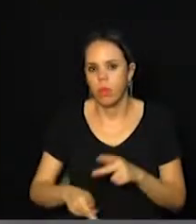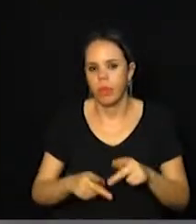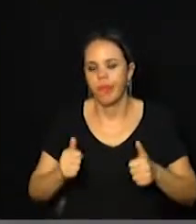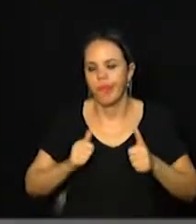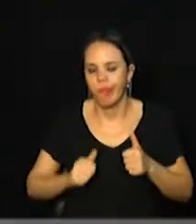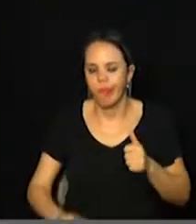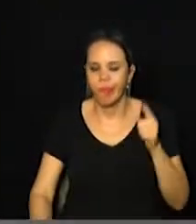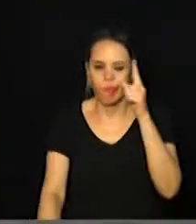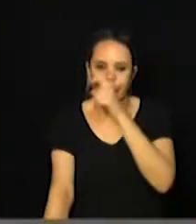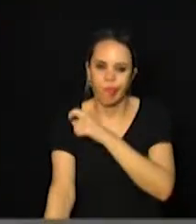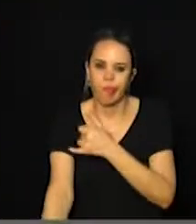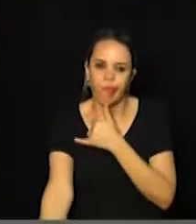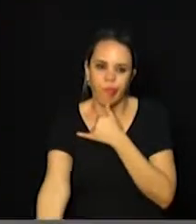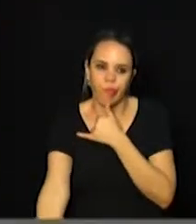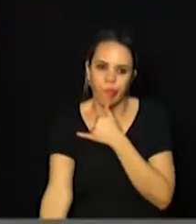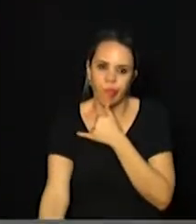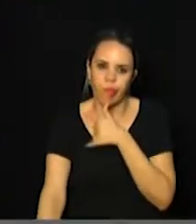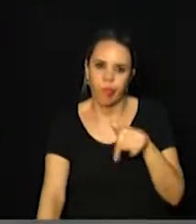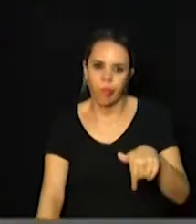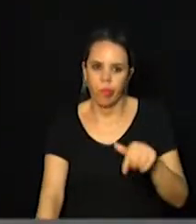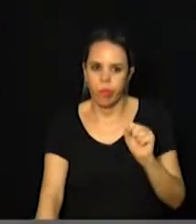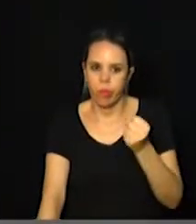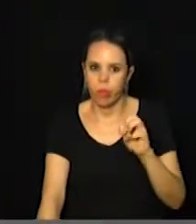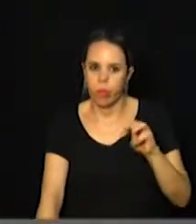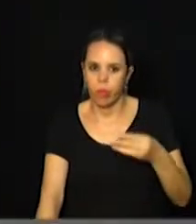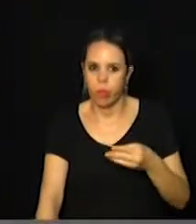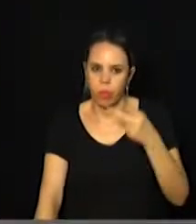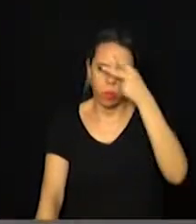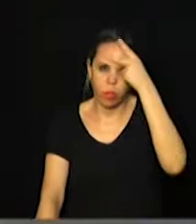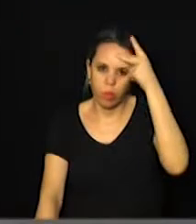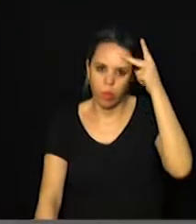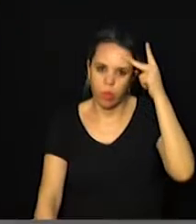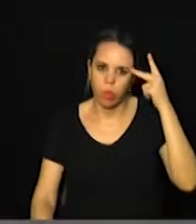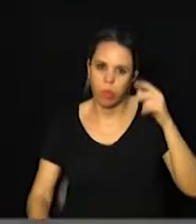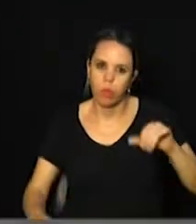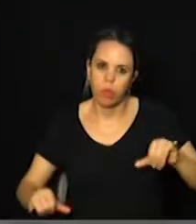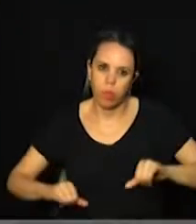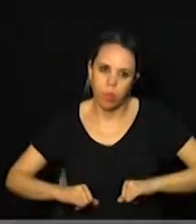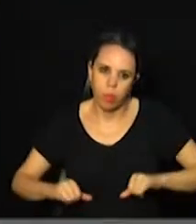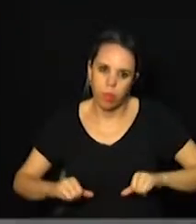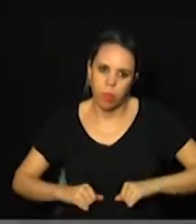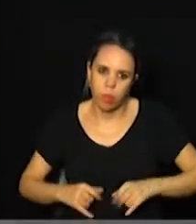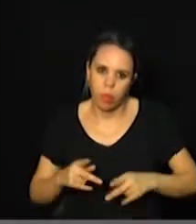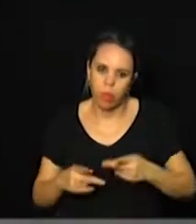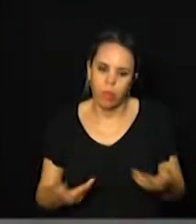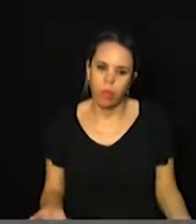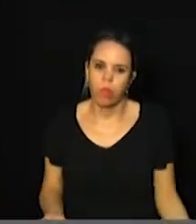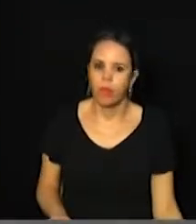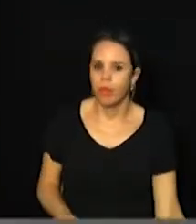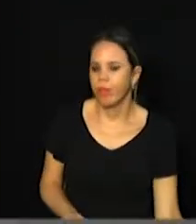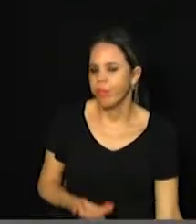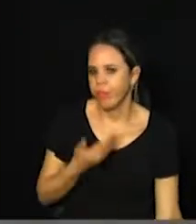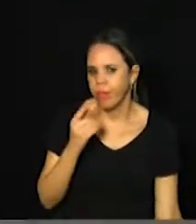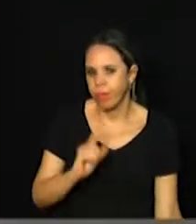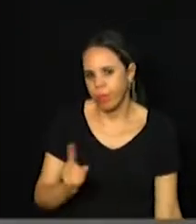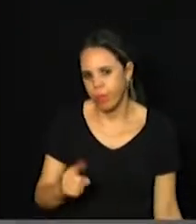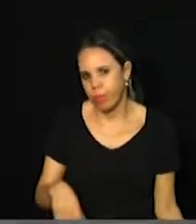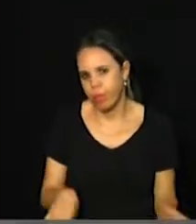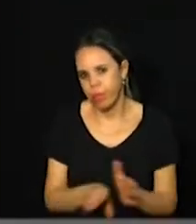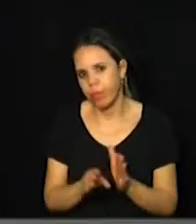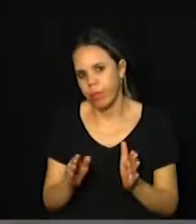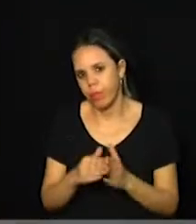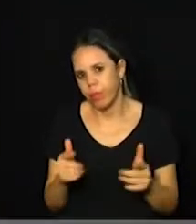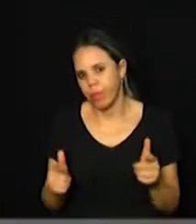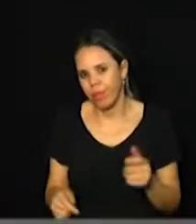empregado mas seis sete oito milhões de desalentados não é não é não é mole você chegar em casa